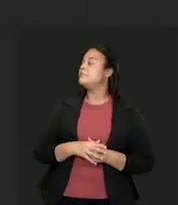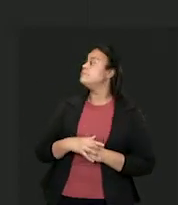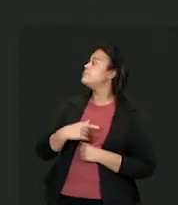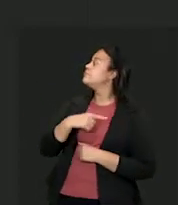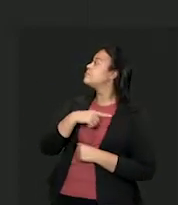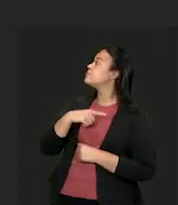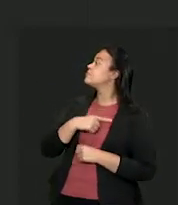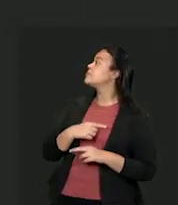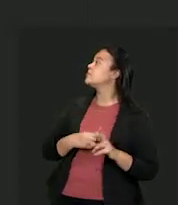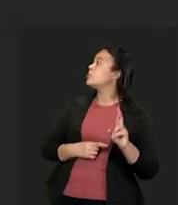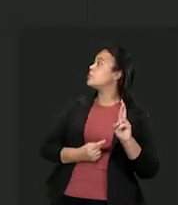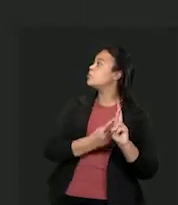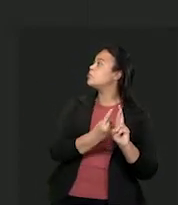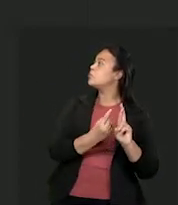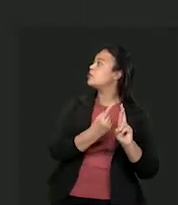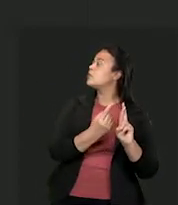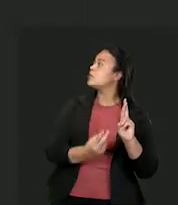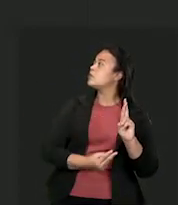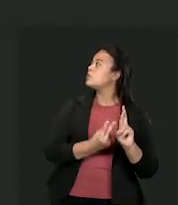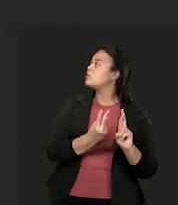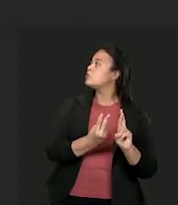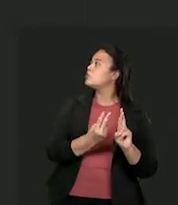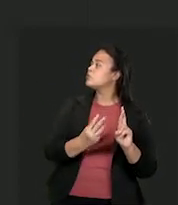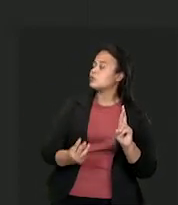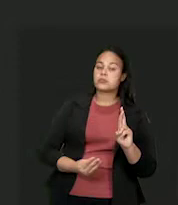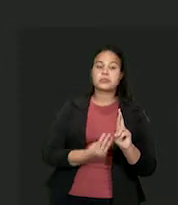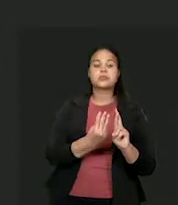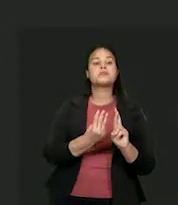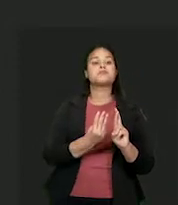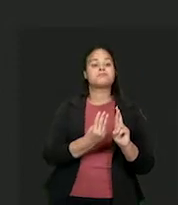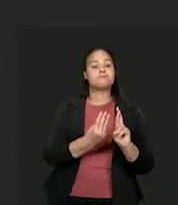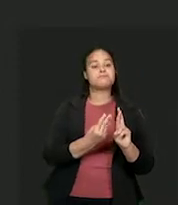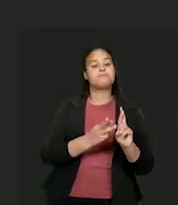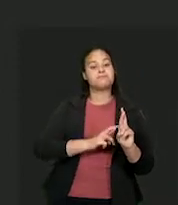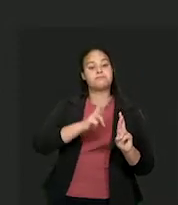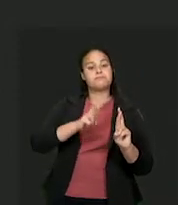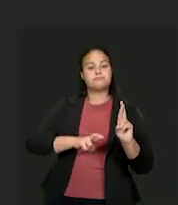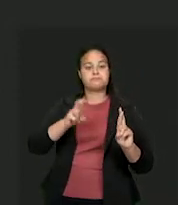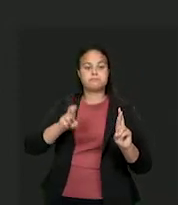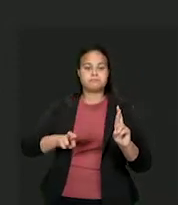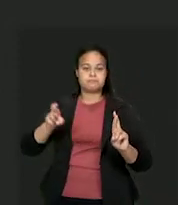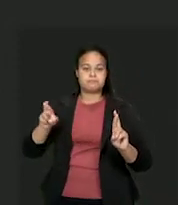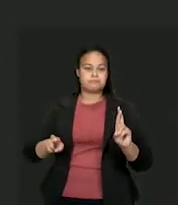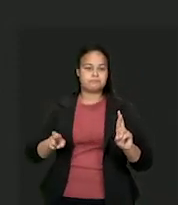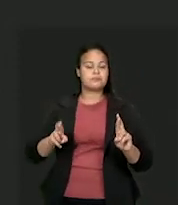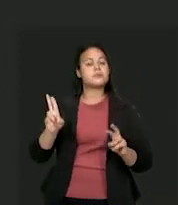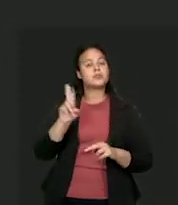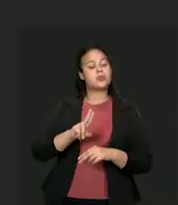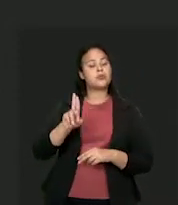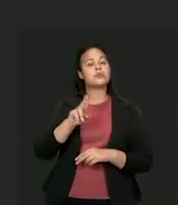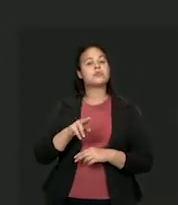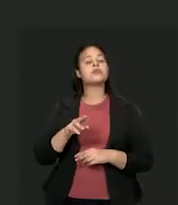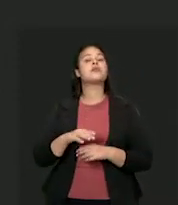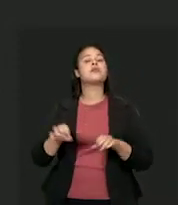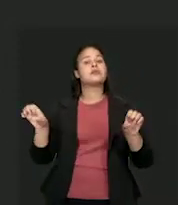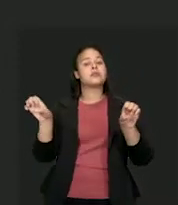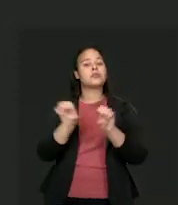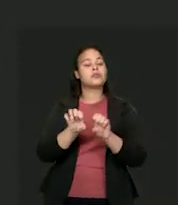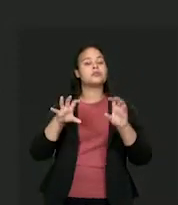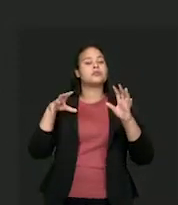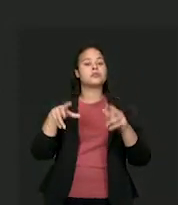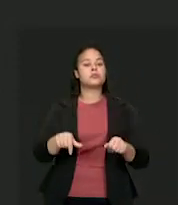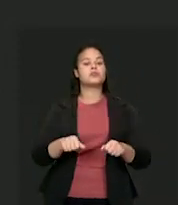Temos R1, R2 e R3 em paralelo. Vamos utilizar a equação